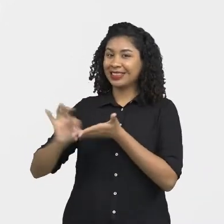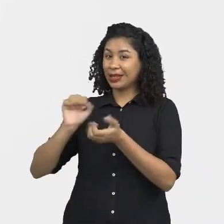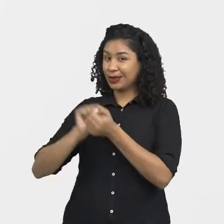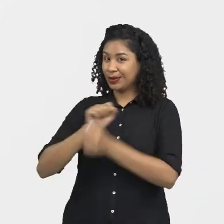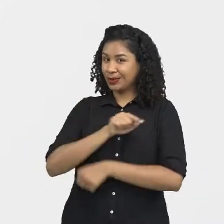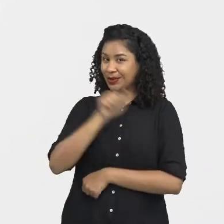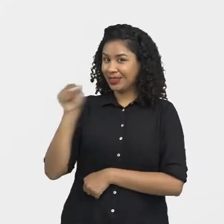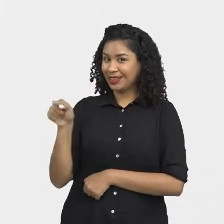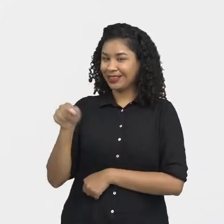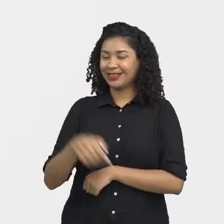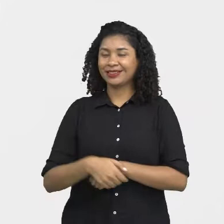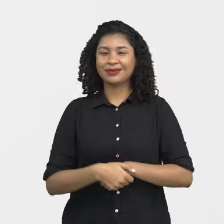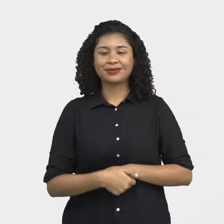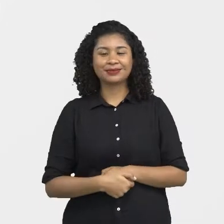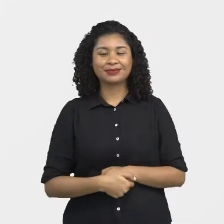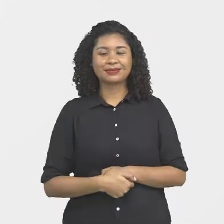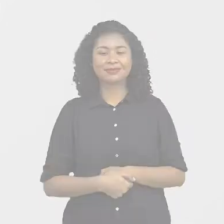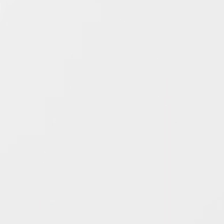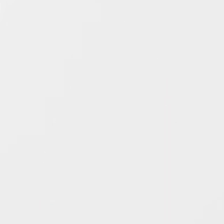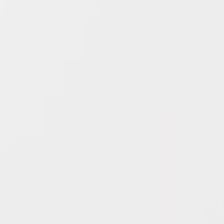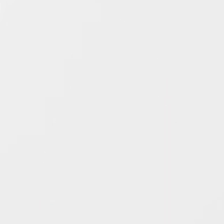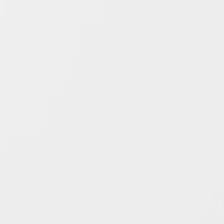com vocês.